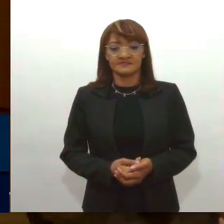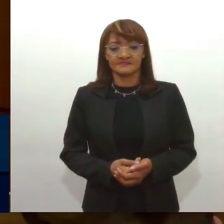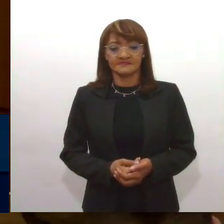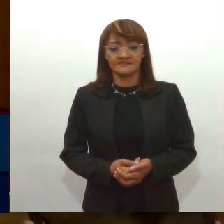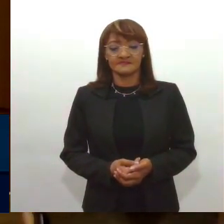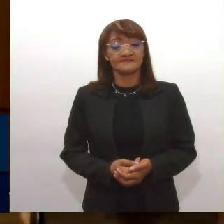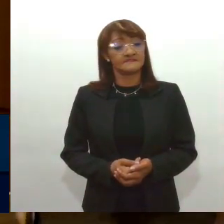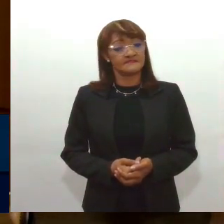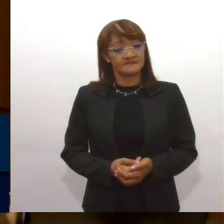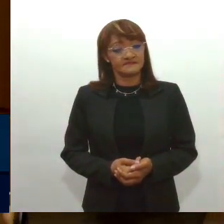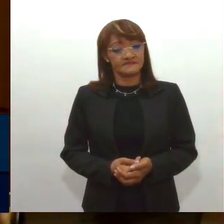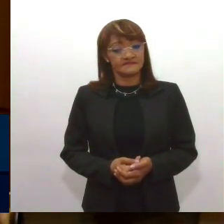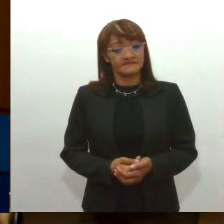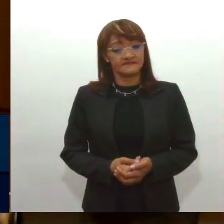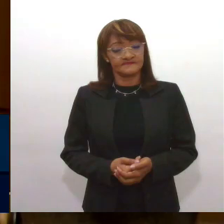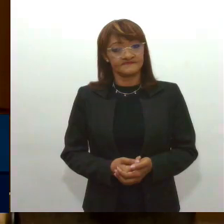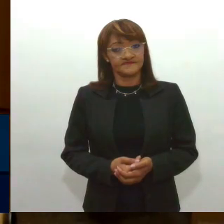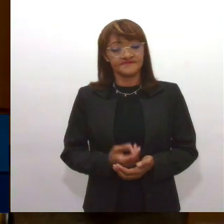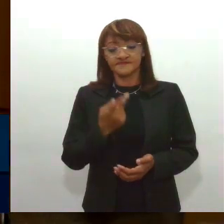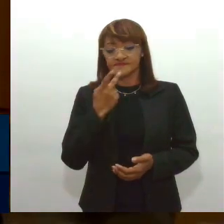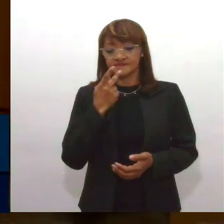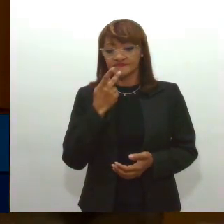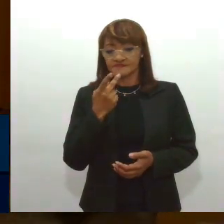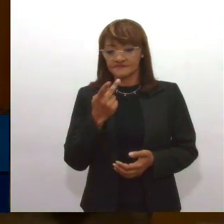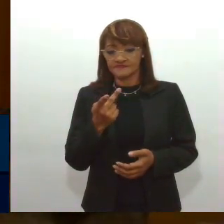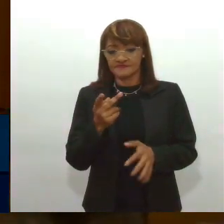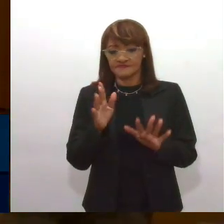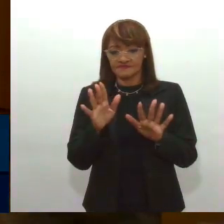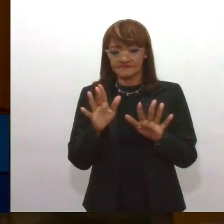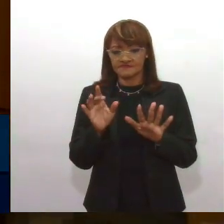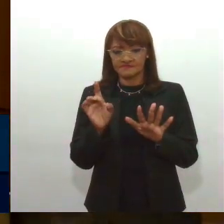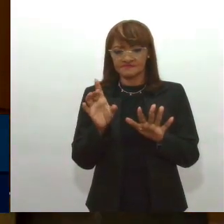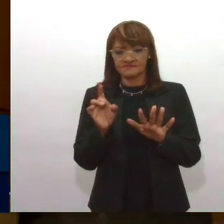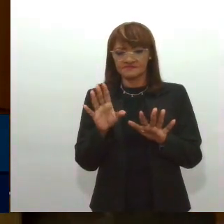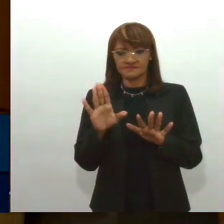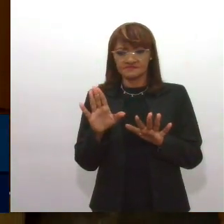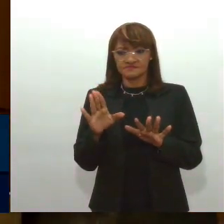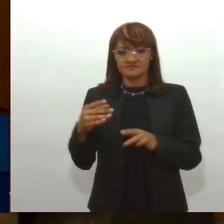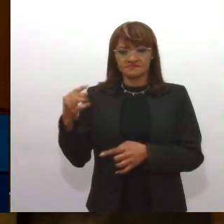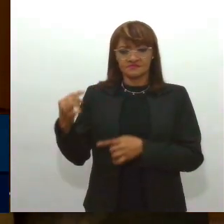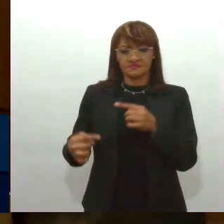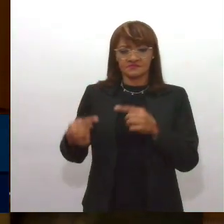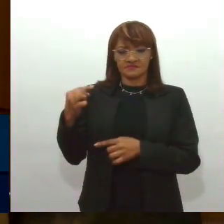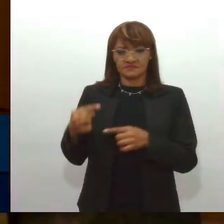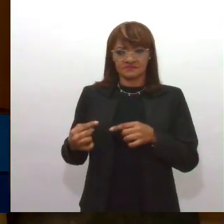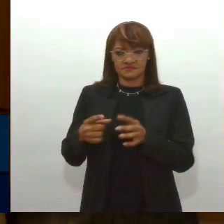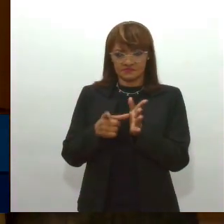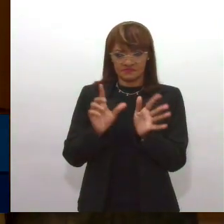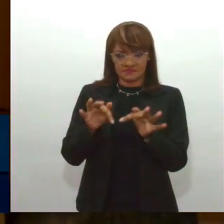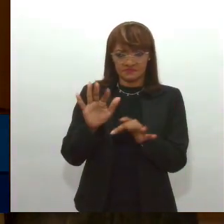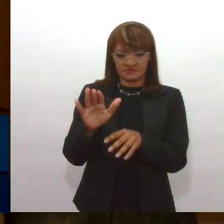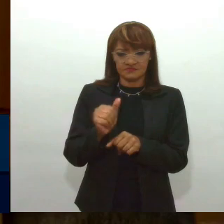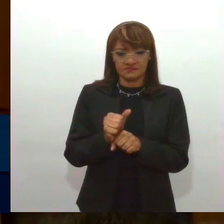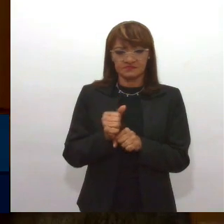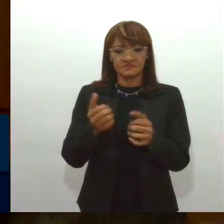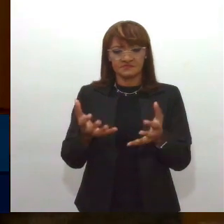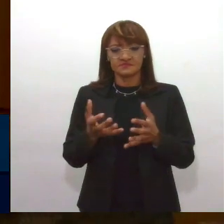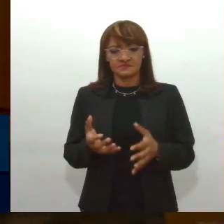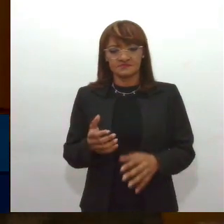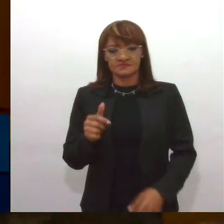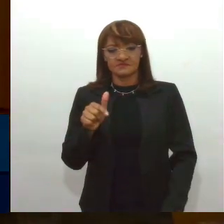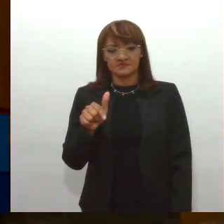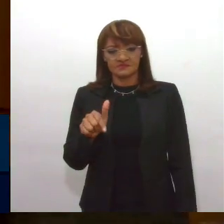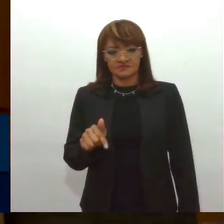né só para terminar sobre a questão da política né Eu quero desejar que os 74 prefeitos e